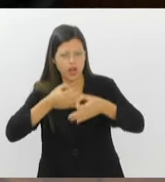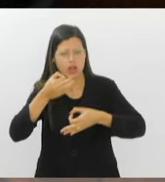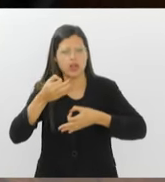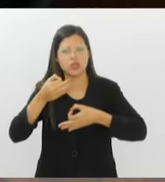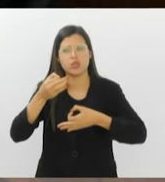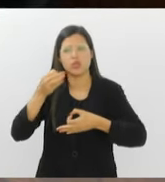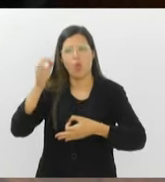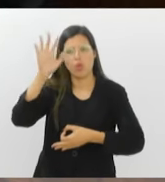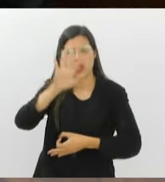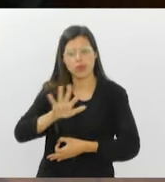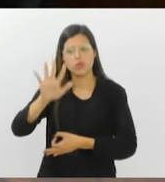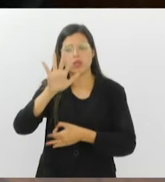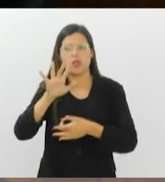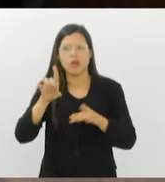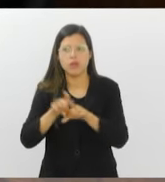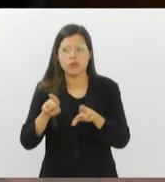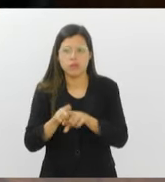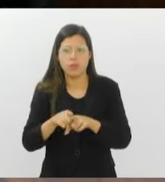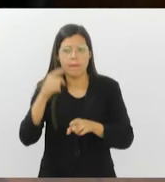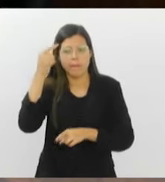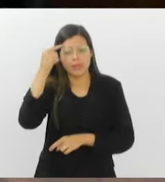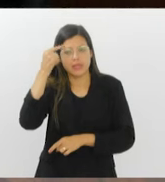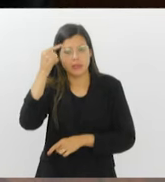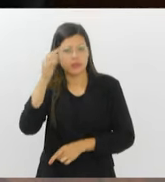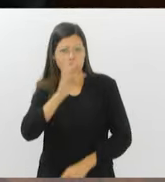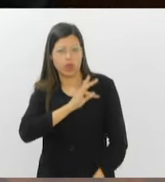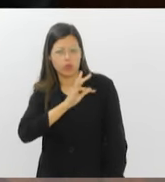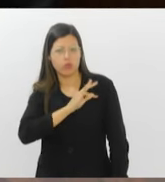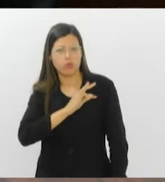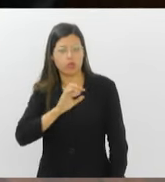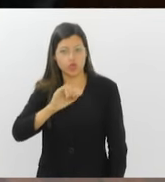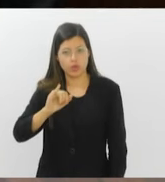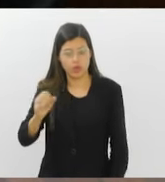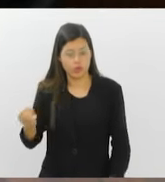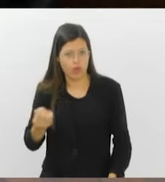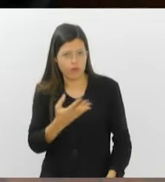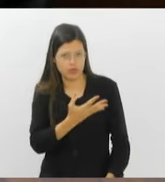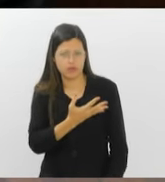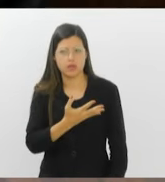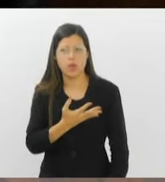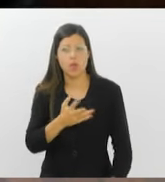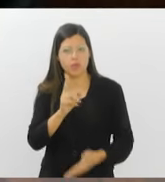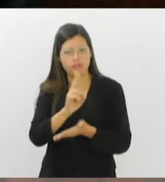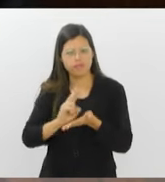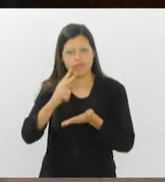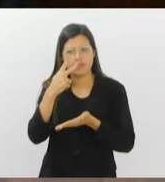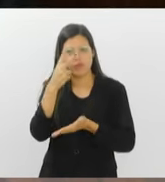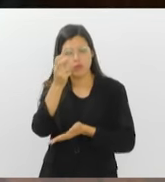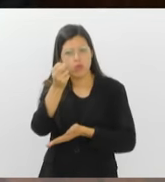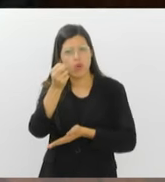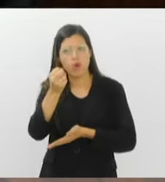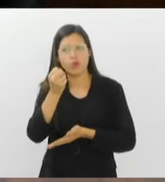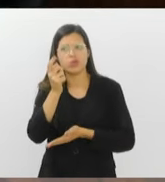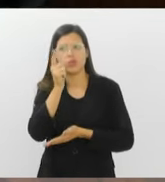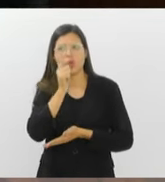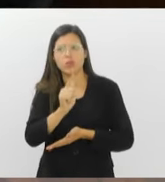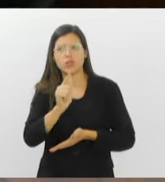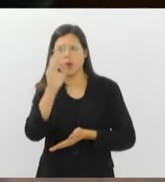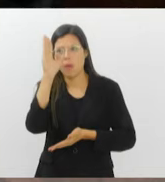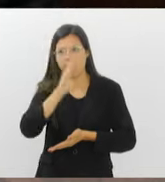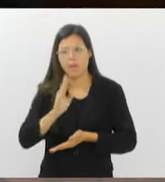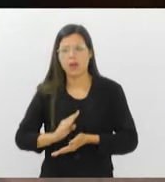desenvolvimento científico, tecnológico e na inovação. Somente com universidades fortes nós vamos conseguir reinserir o Brasil na